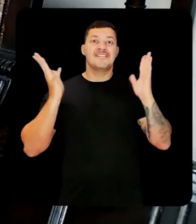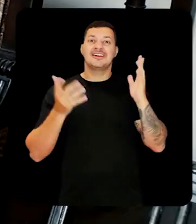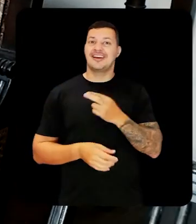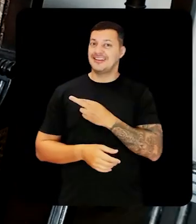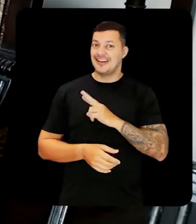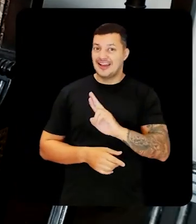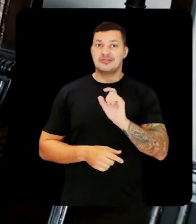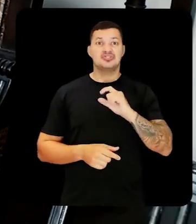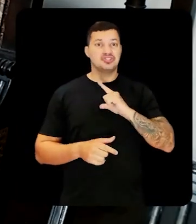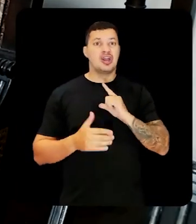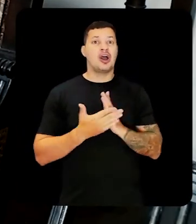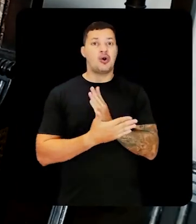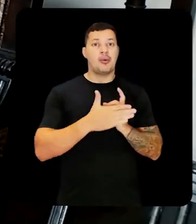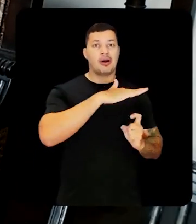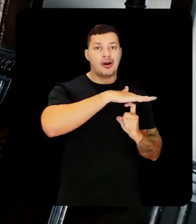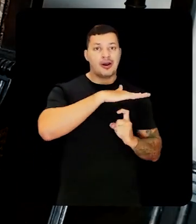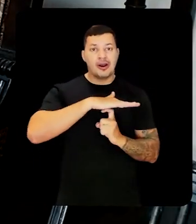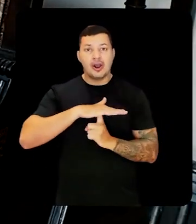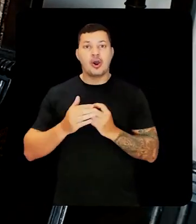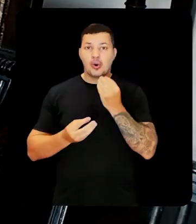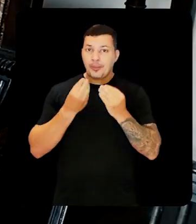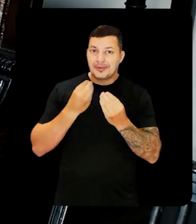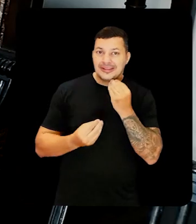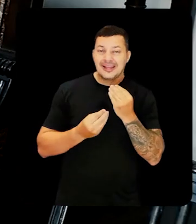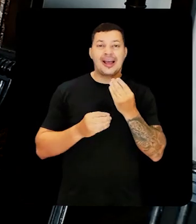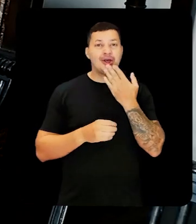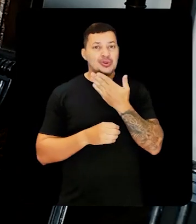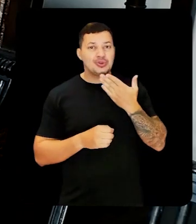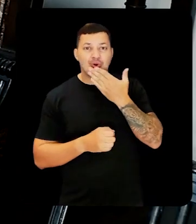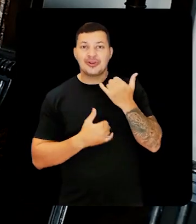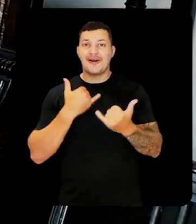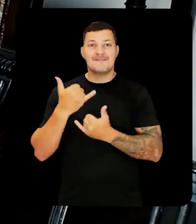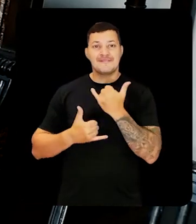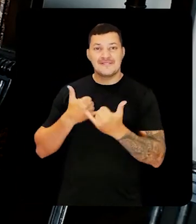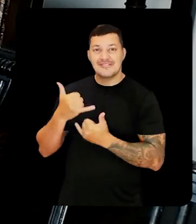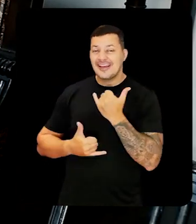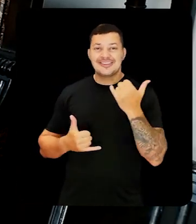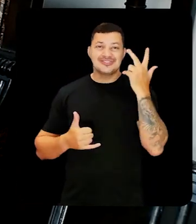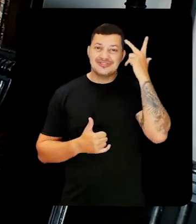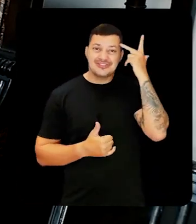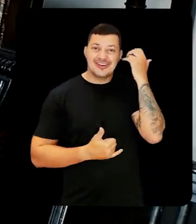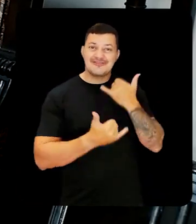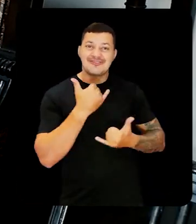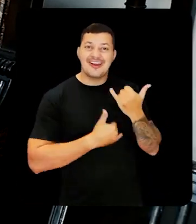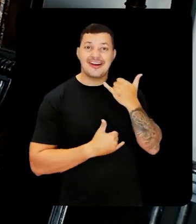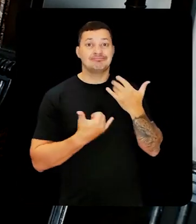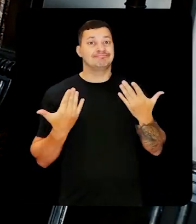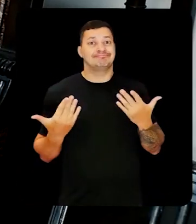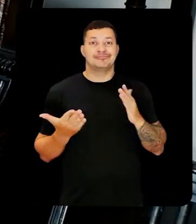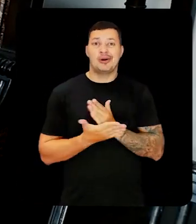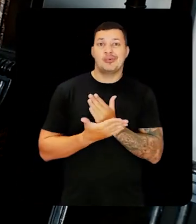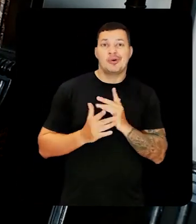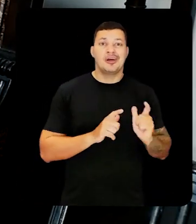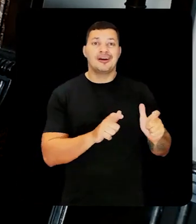religiosas. Havia as barraquinhas com comidas, doces, né, jogos de divertimento, né,